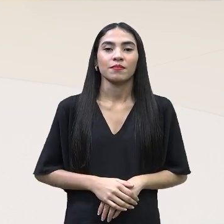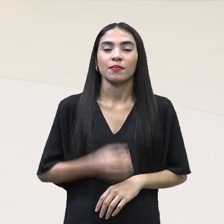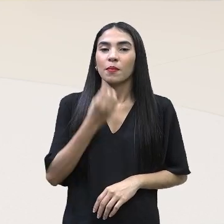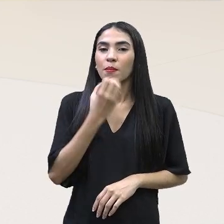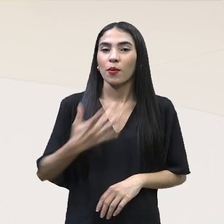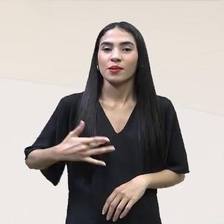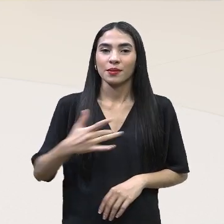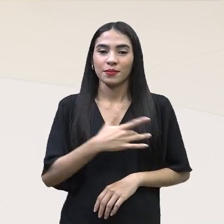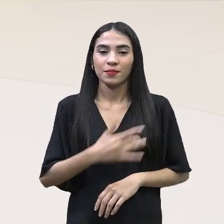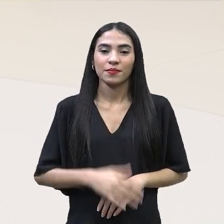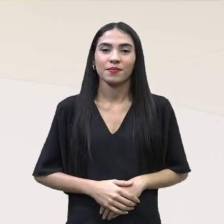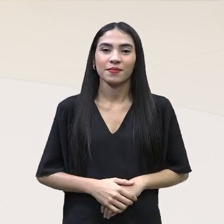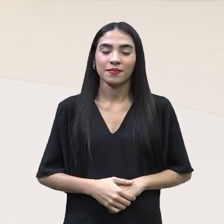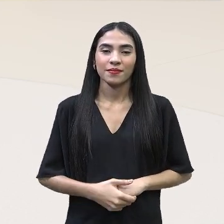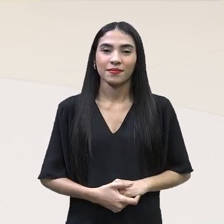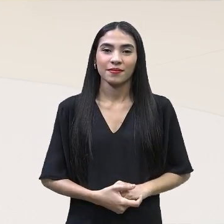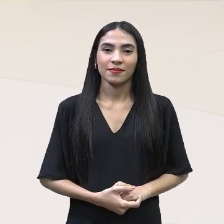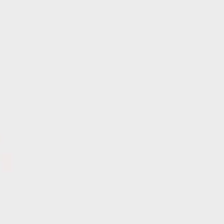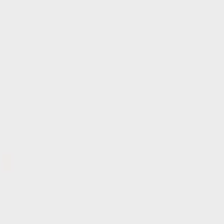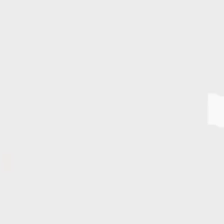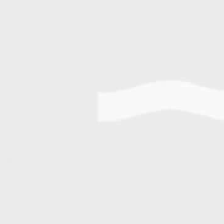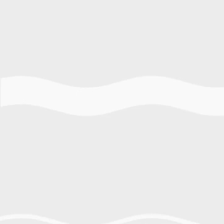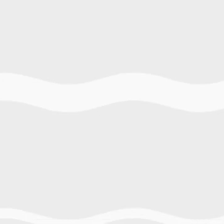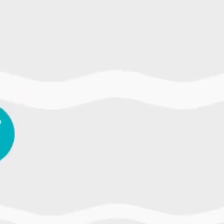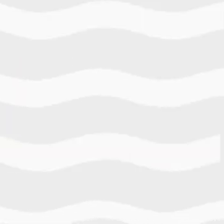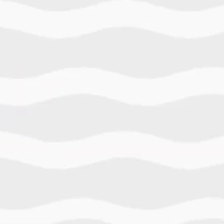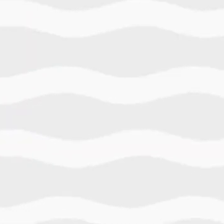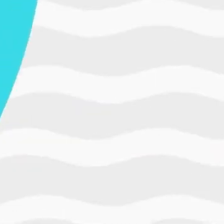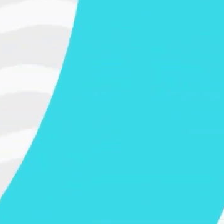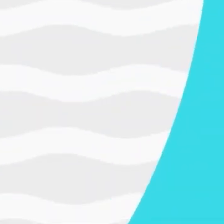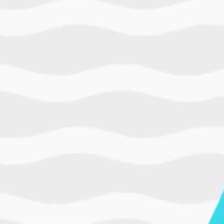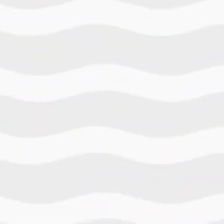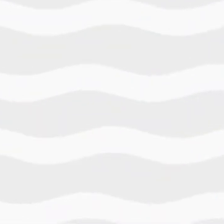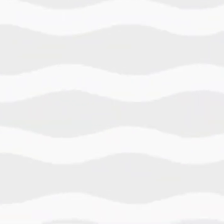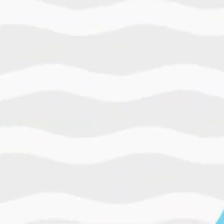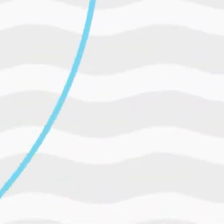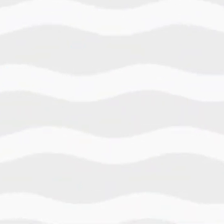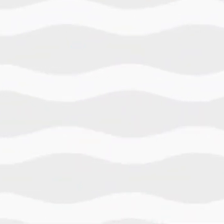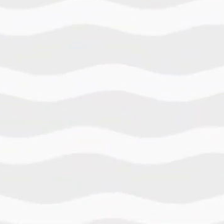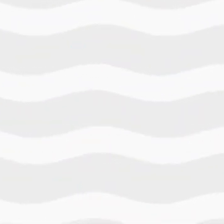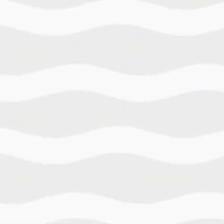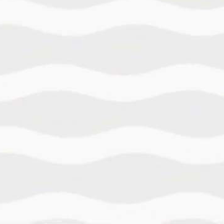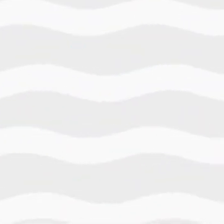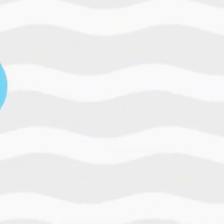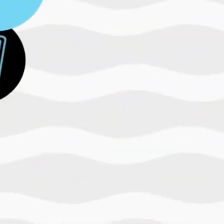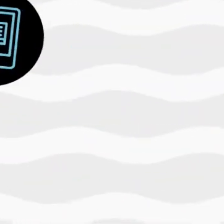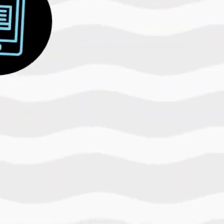boa saúde.